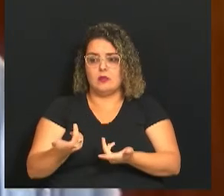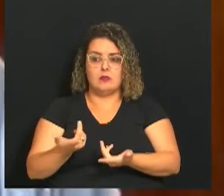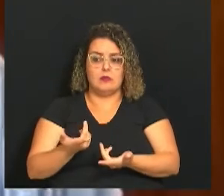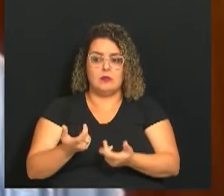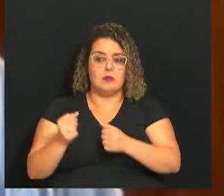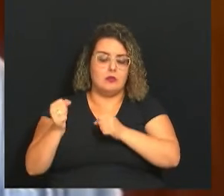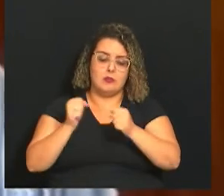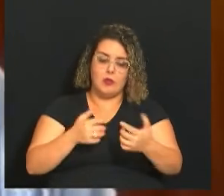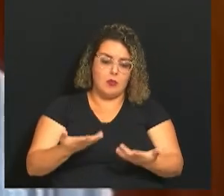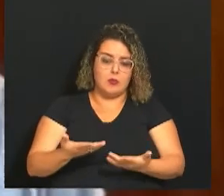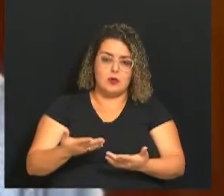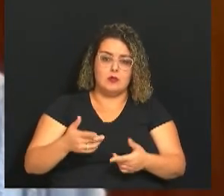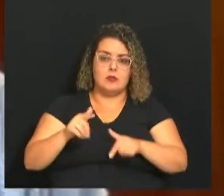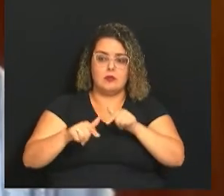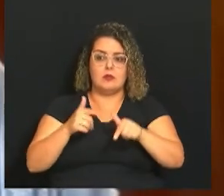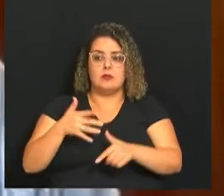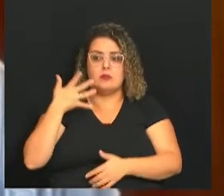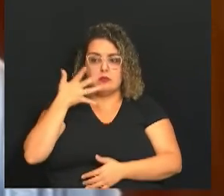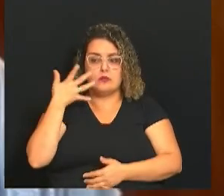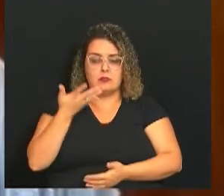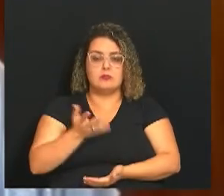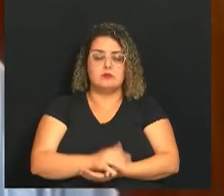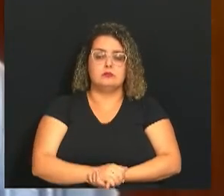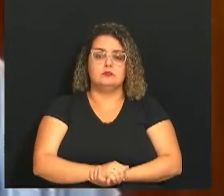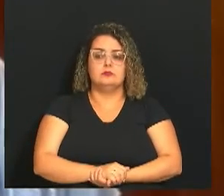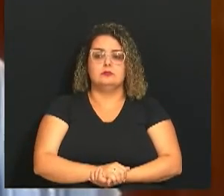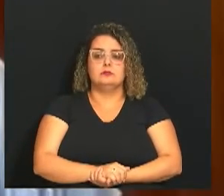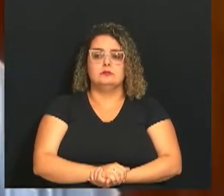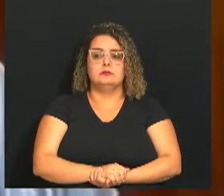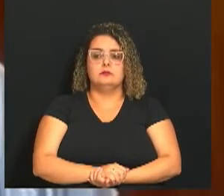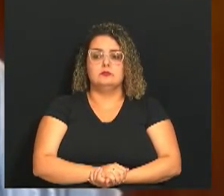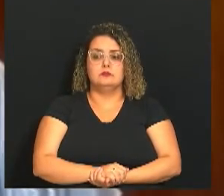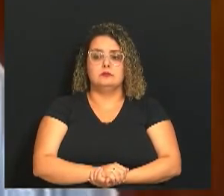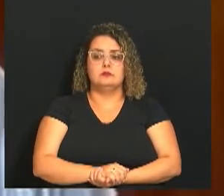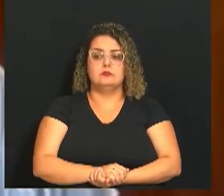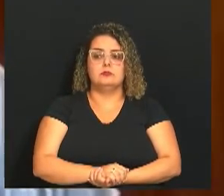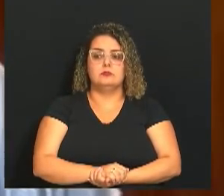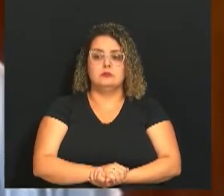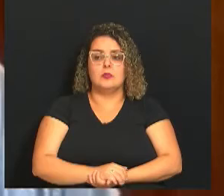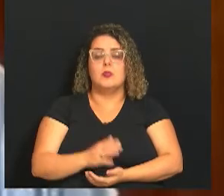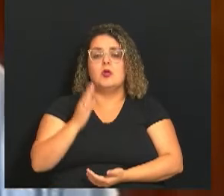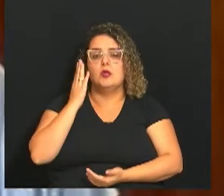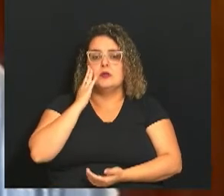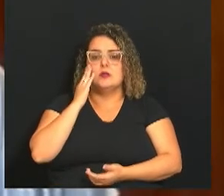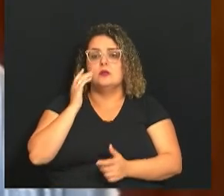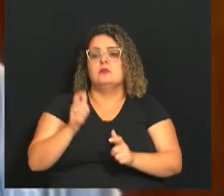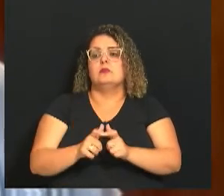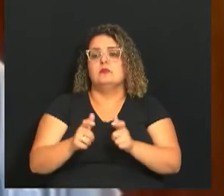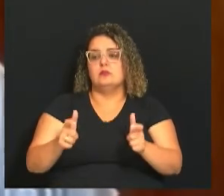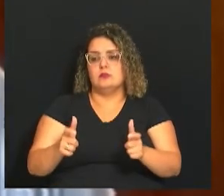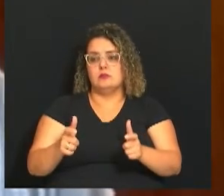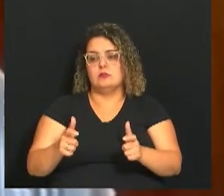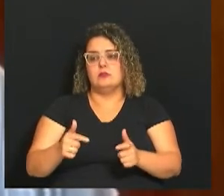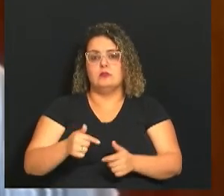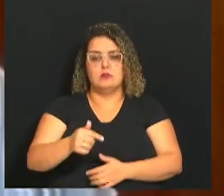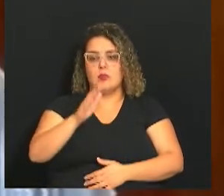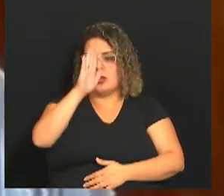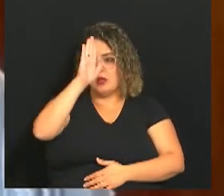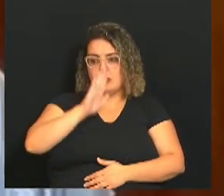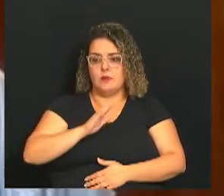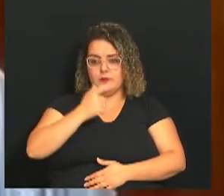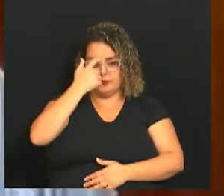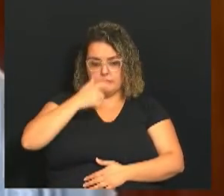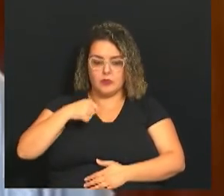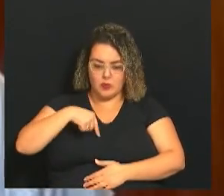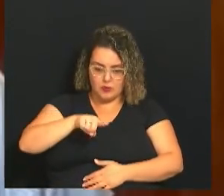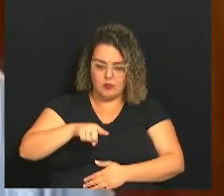poder fazer o trabalho dele. Mas eu sei que muitos, né, realizam até de forma gratuita. Eu, por exemplo, eu vou em